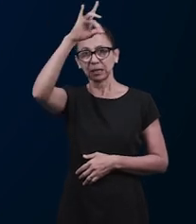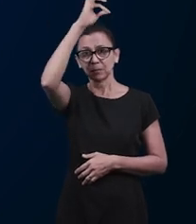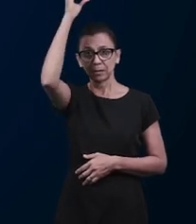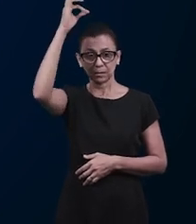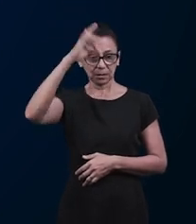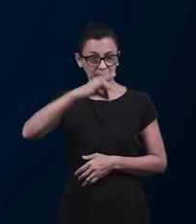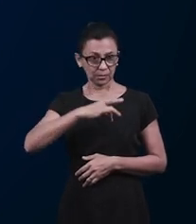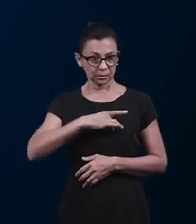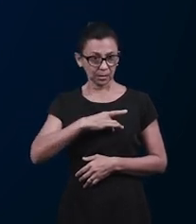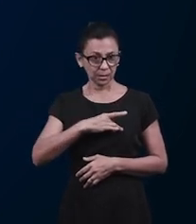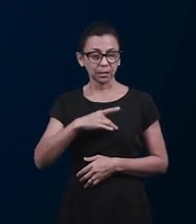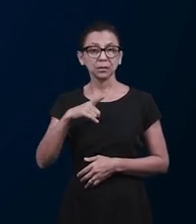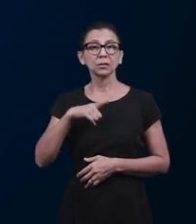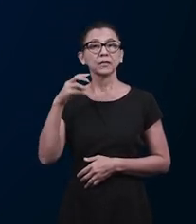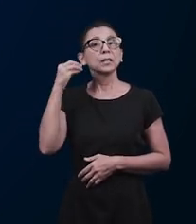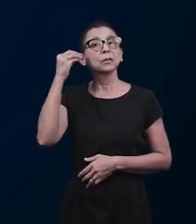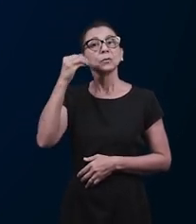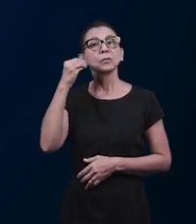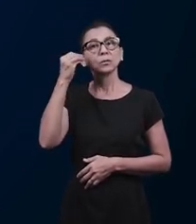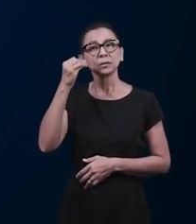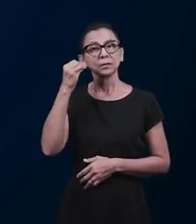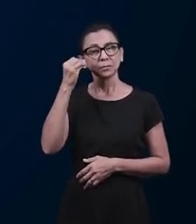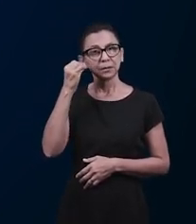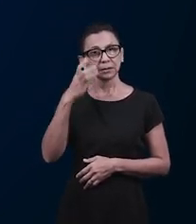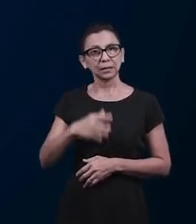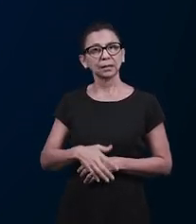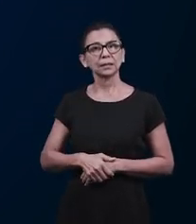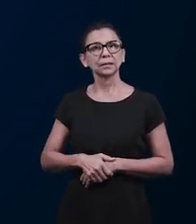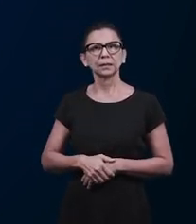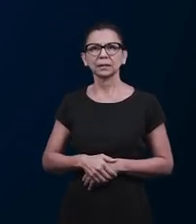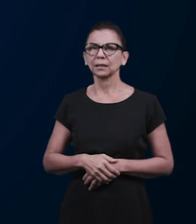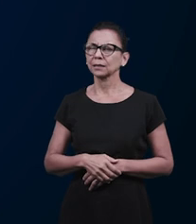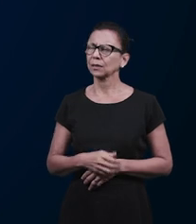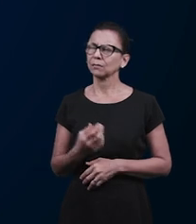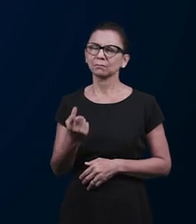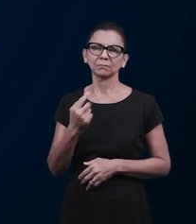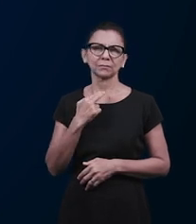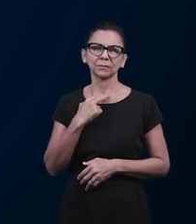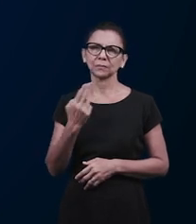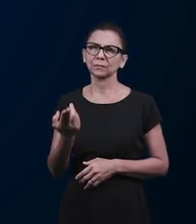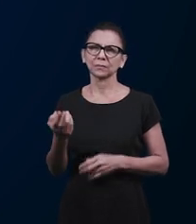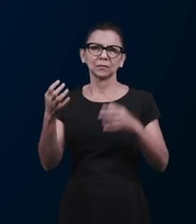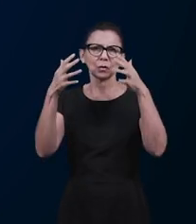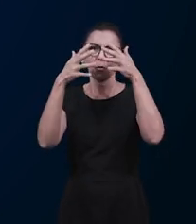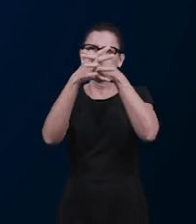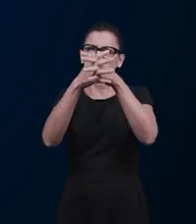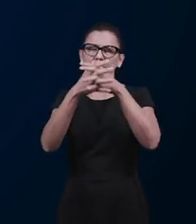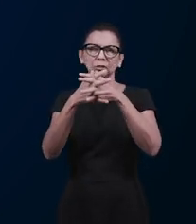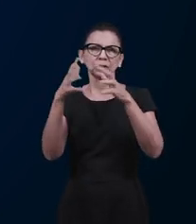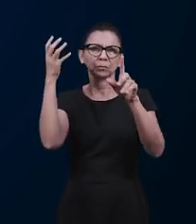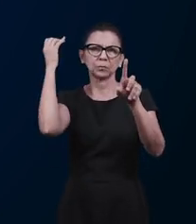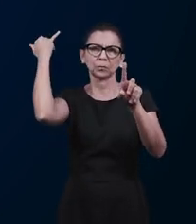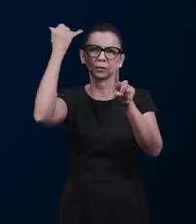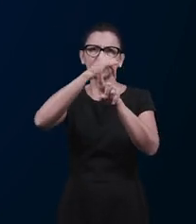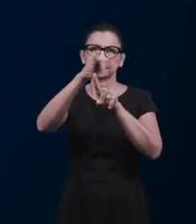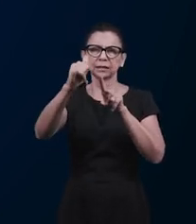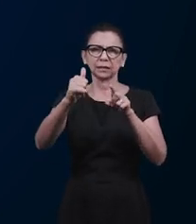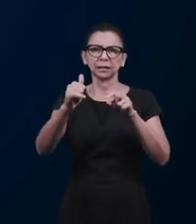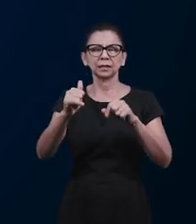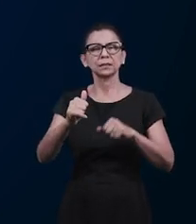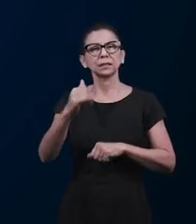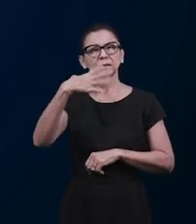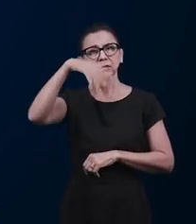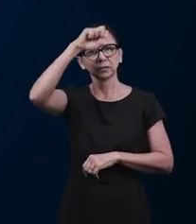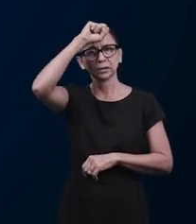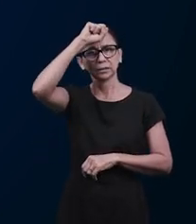eles viveram uma experiência, a qual não os deixa enganar e nem confundir profecia com adivinhação. E o texto que